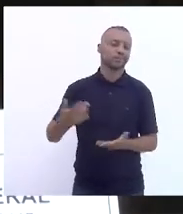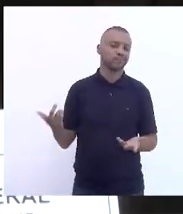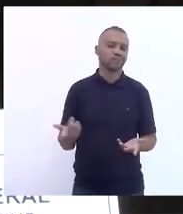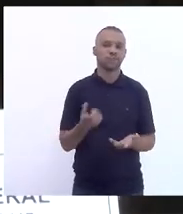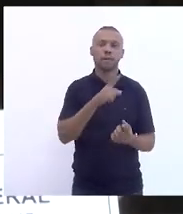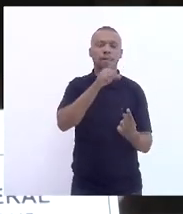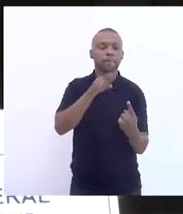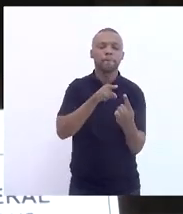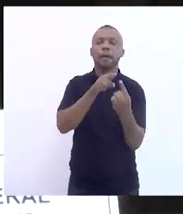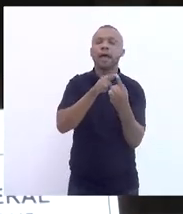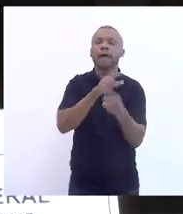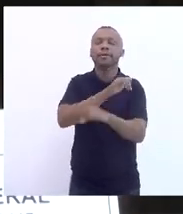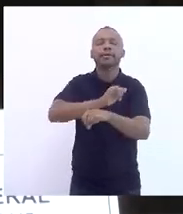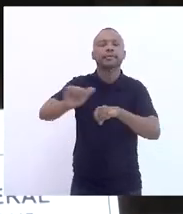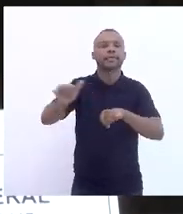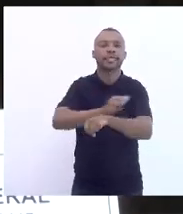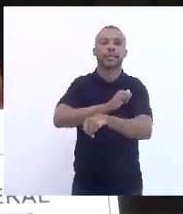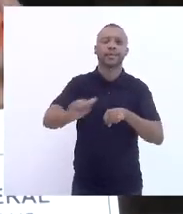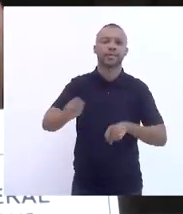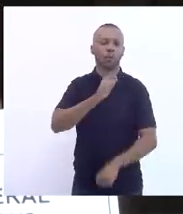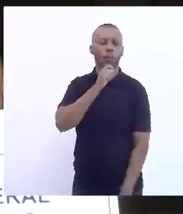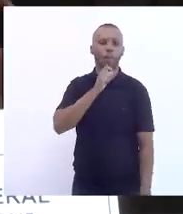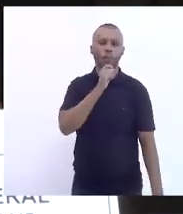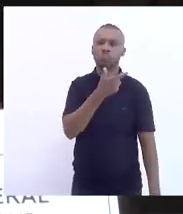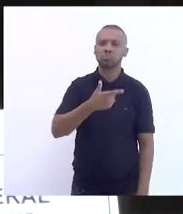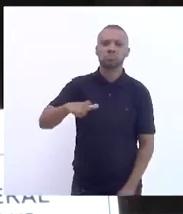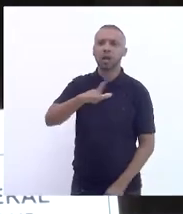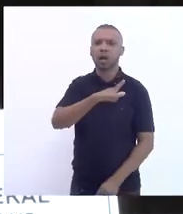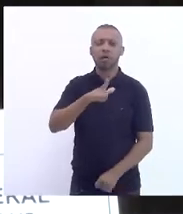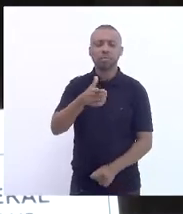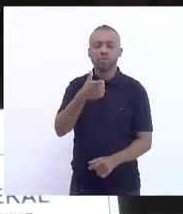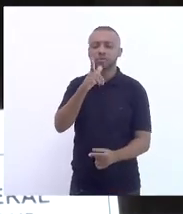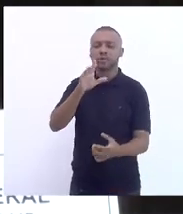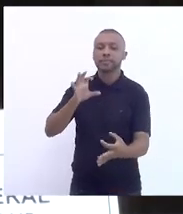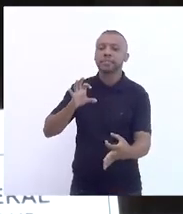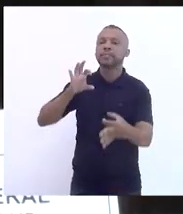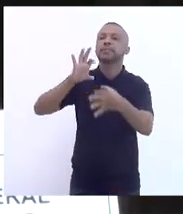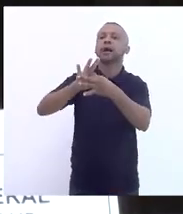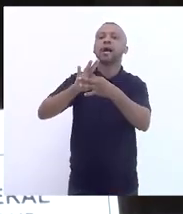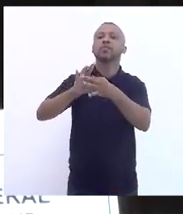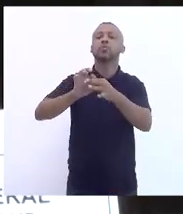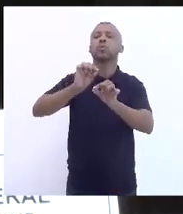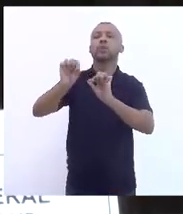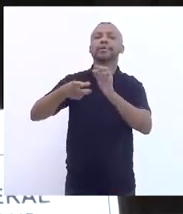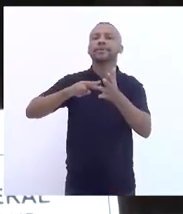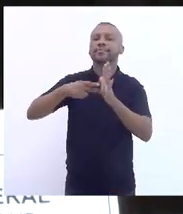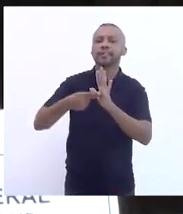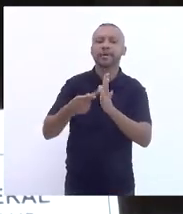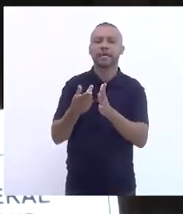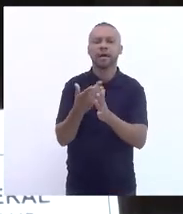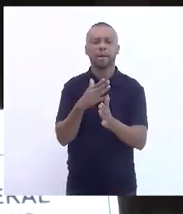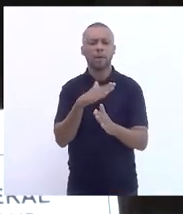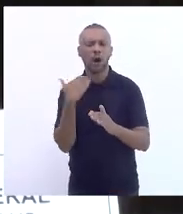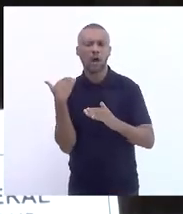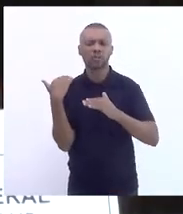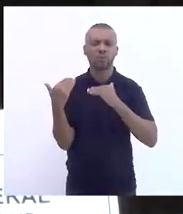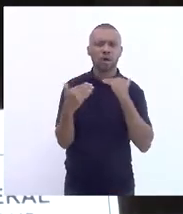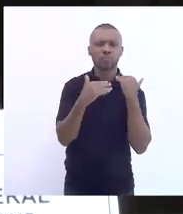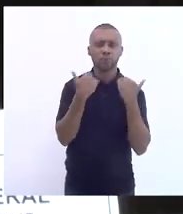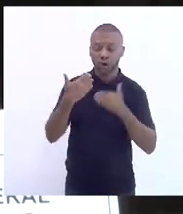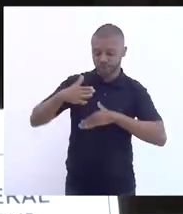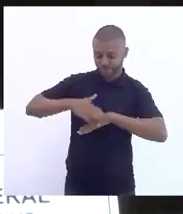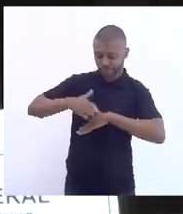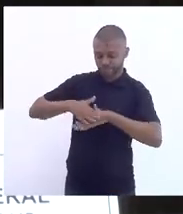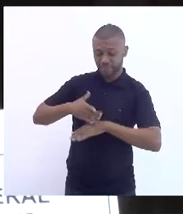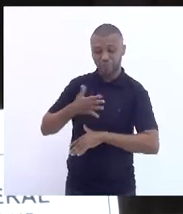não tem metas não tem estratégia ele não incide sobre o creme atualidade policial no Rio de Janeiro não é